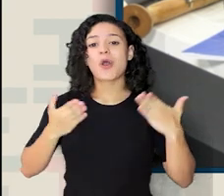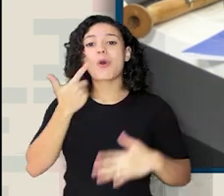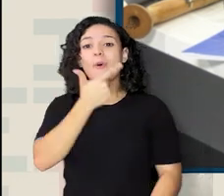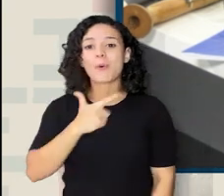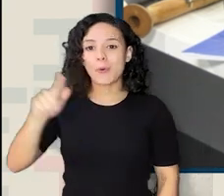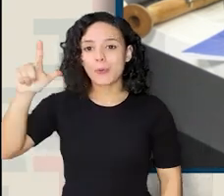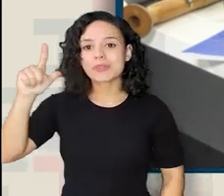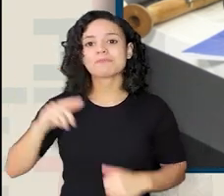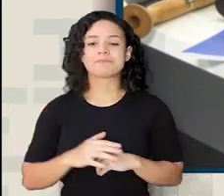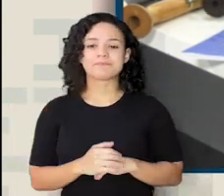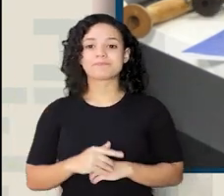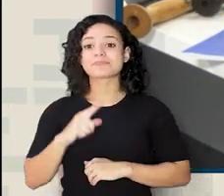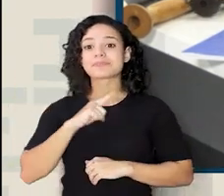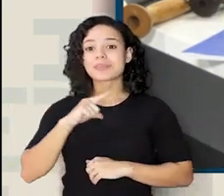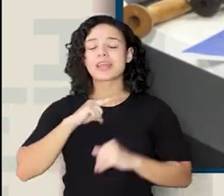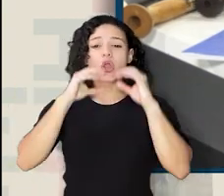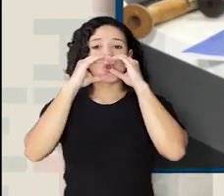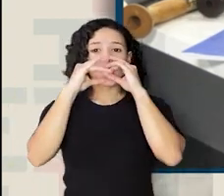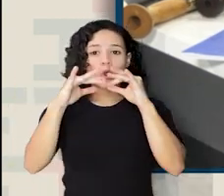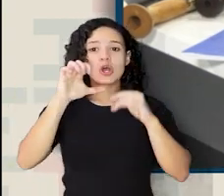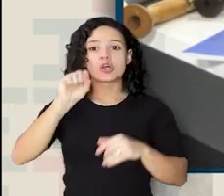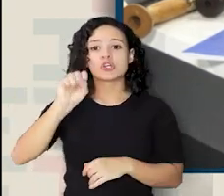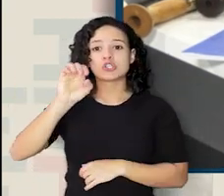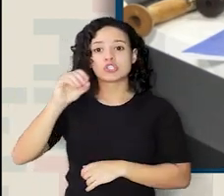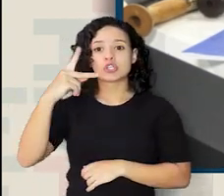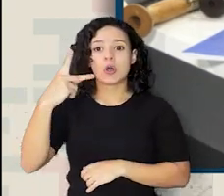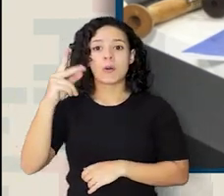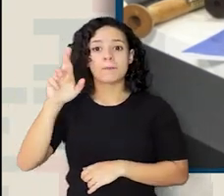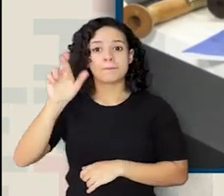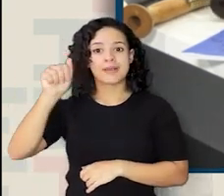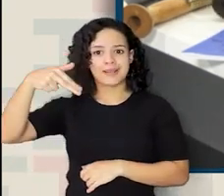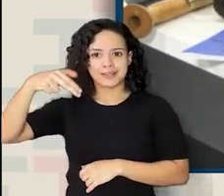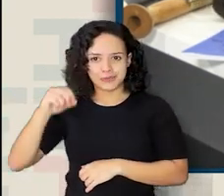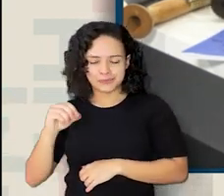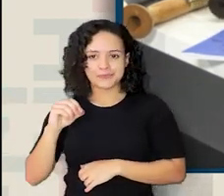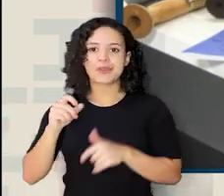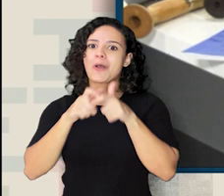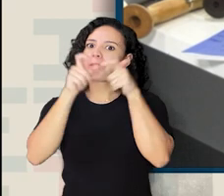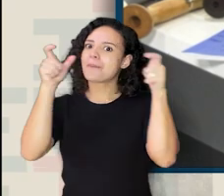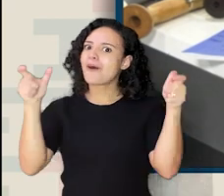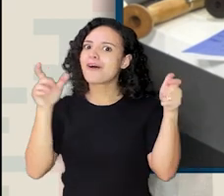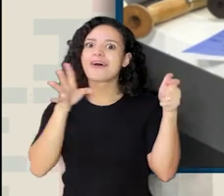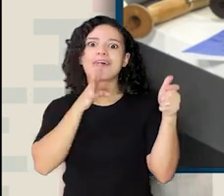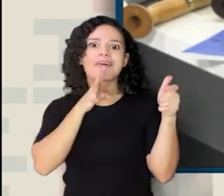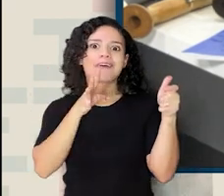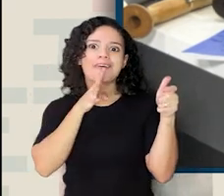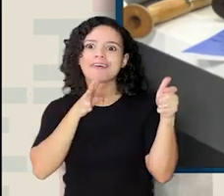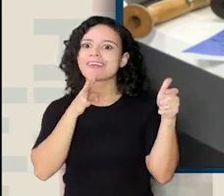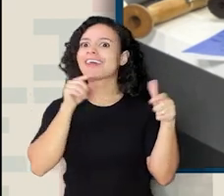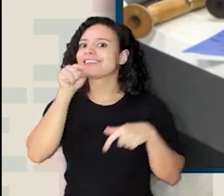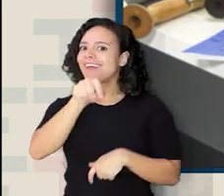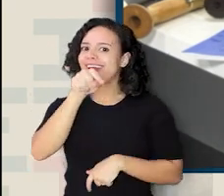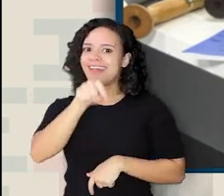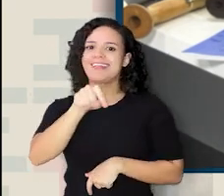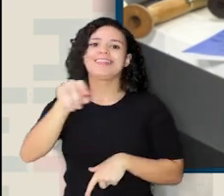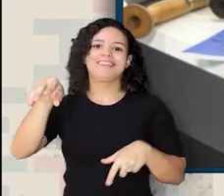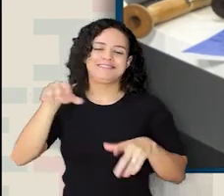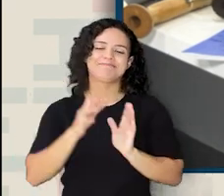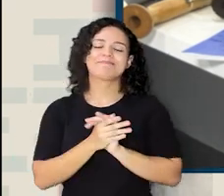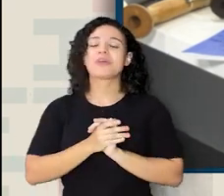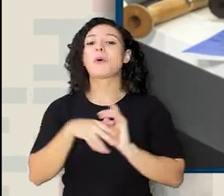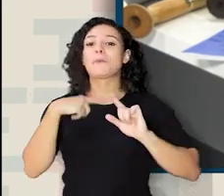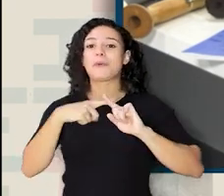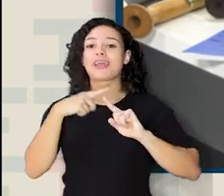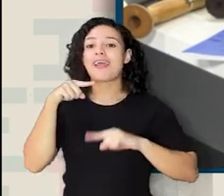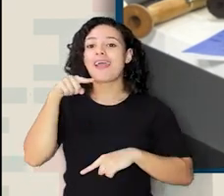Depois da flauta contralto, vem a flauta soprano, que é a mais conhecida aí de todos da